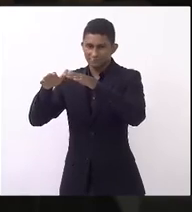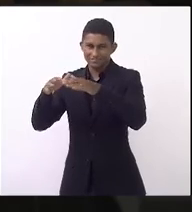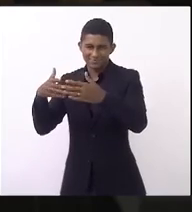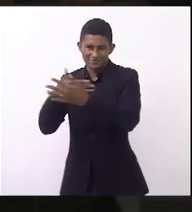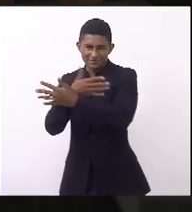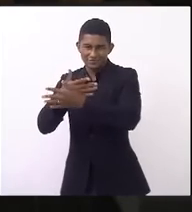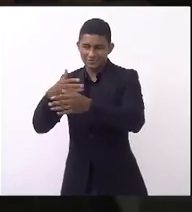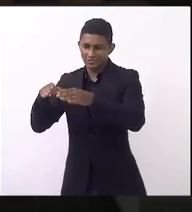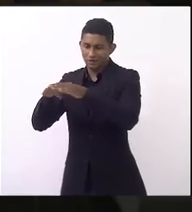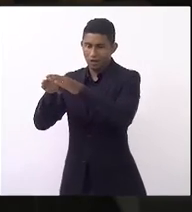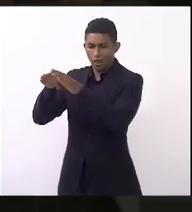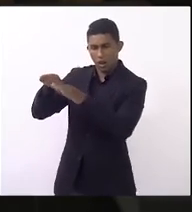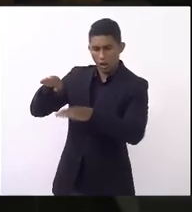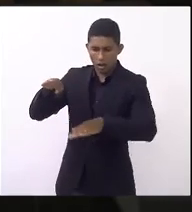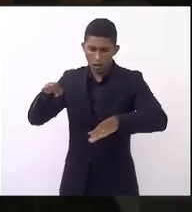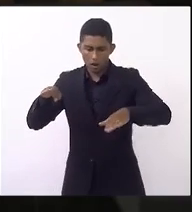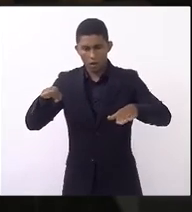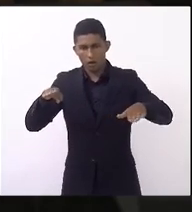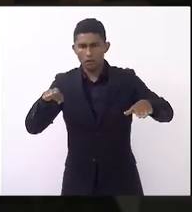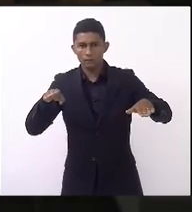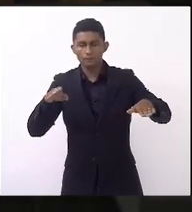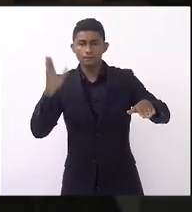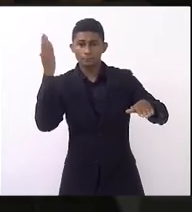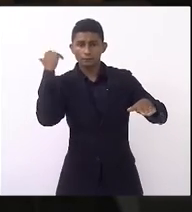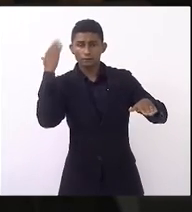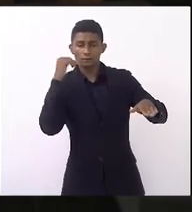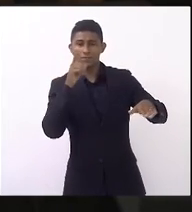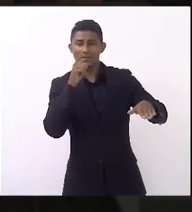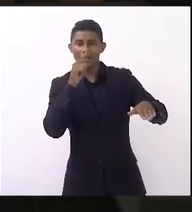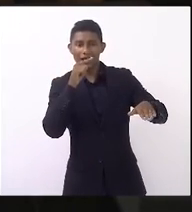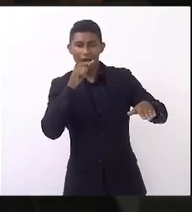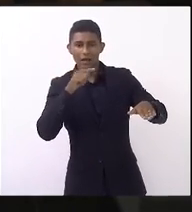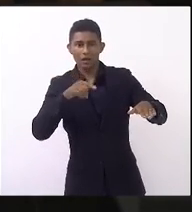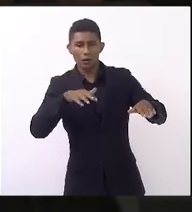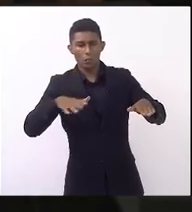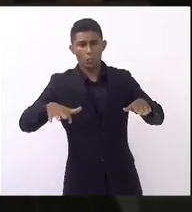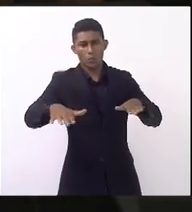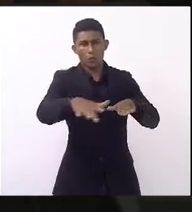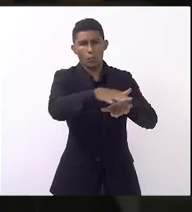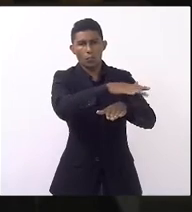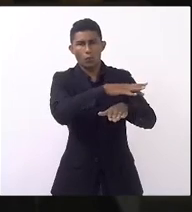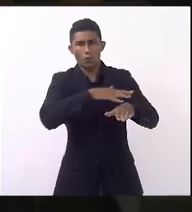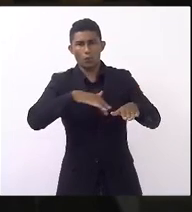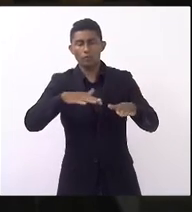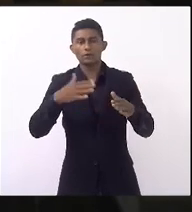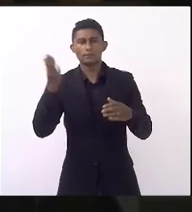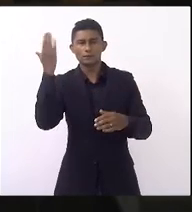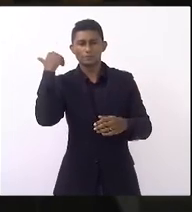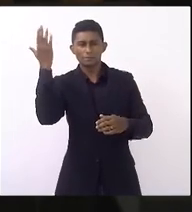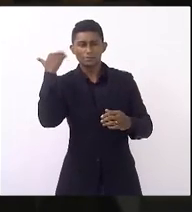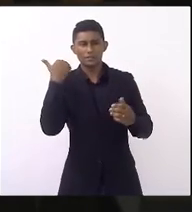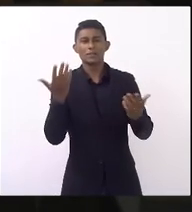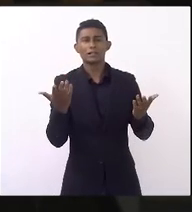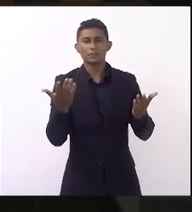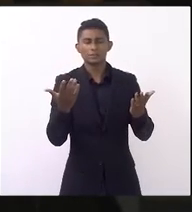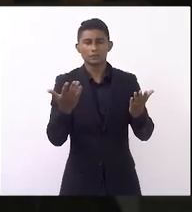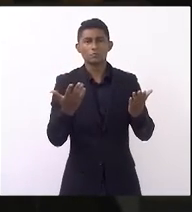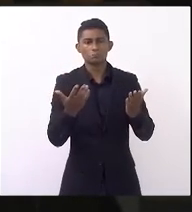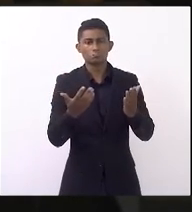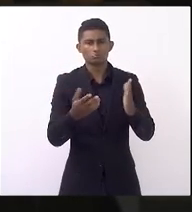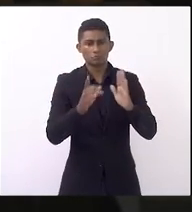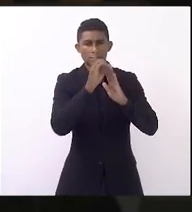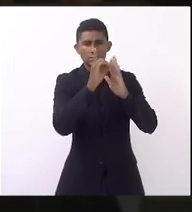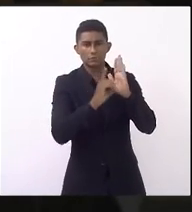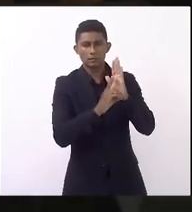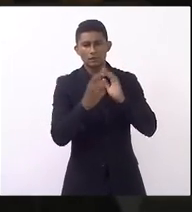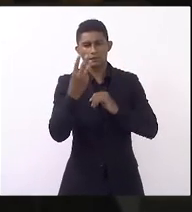rios, que teve no passado, na década de 30, com Getúlio Vargas, planos de saneamento, e muitas vezes